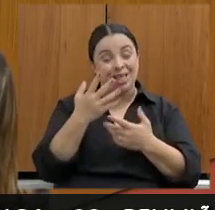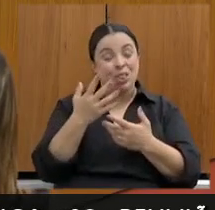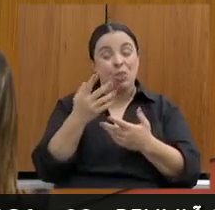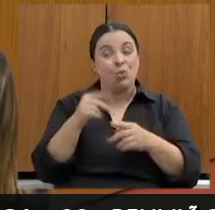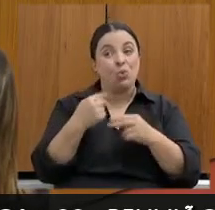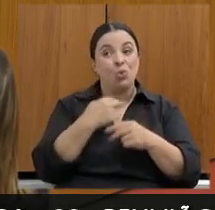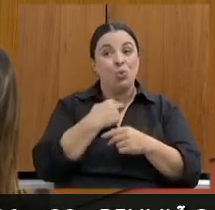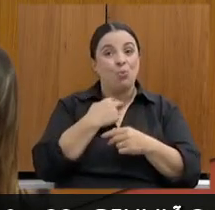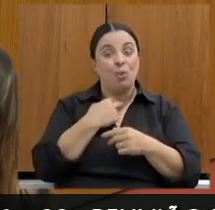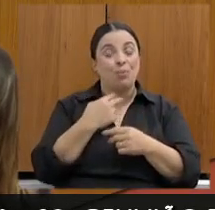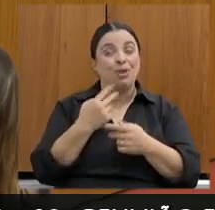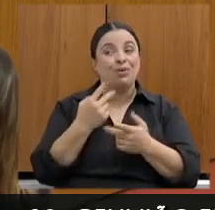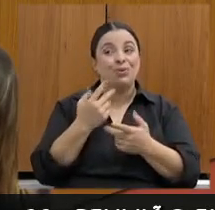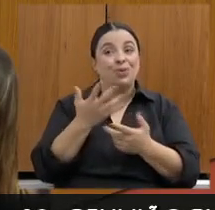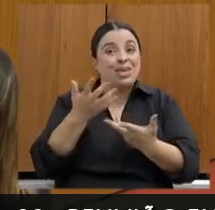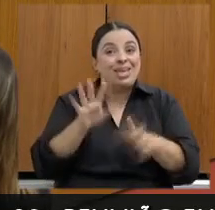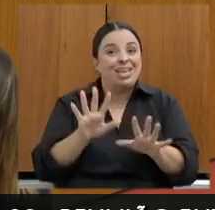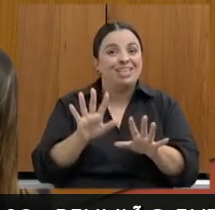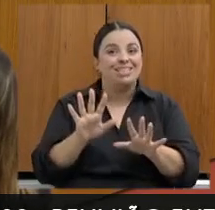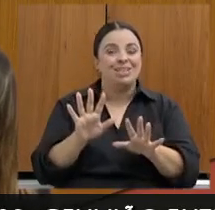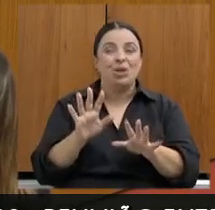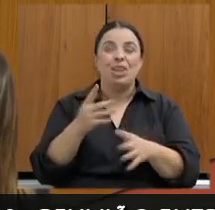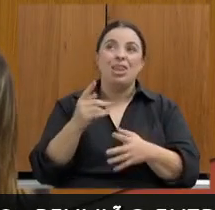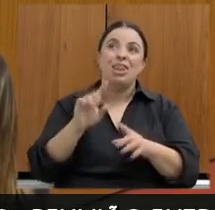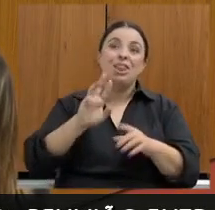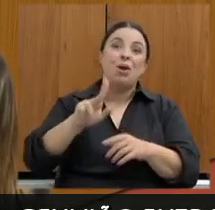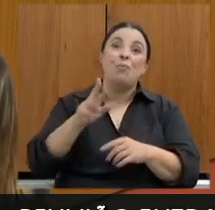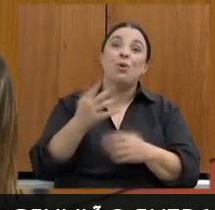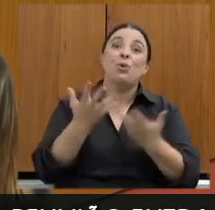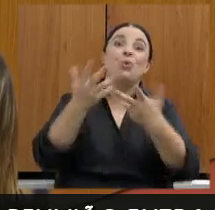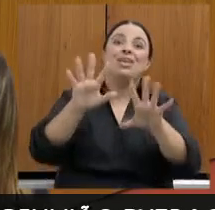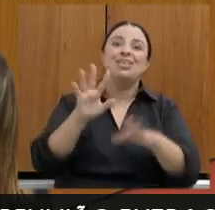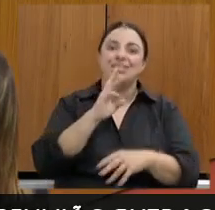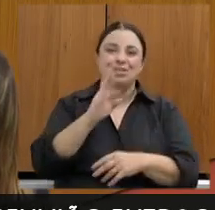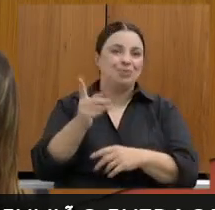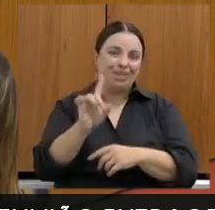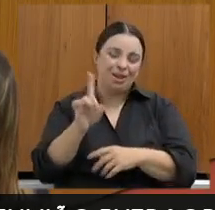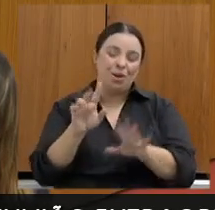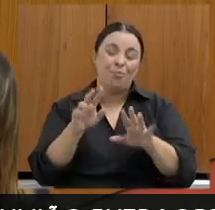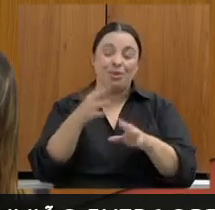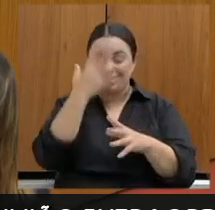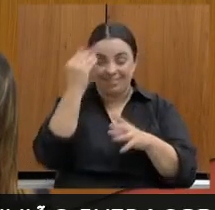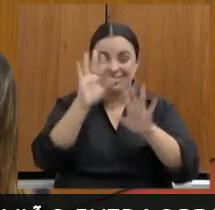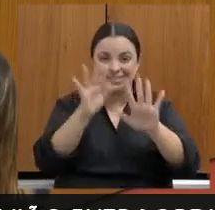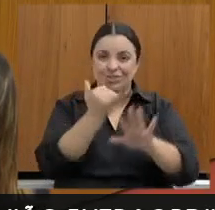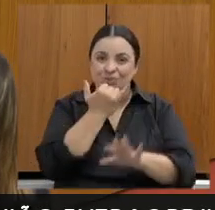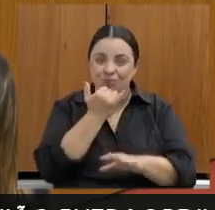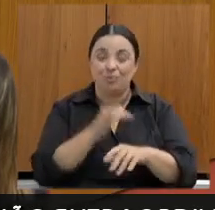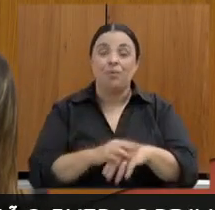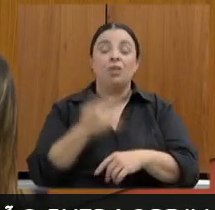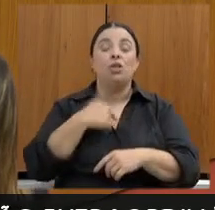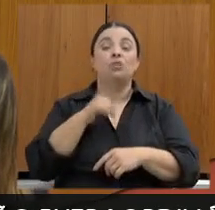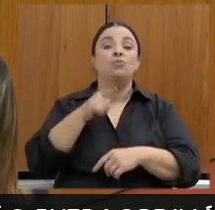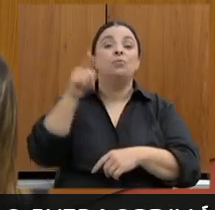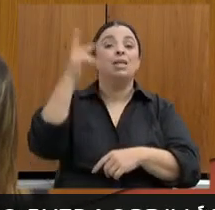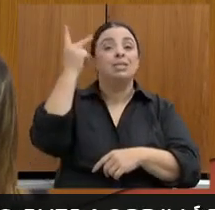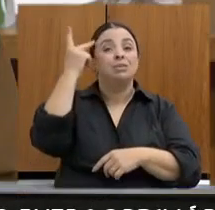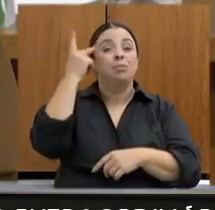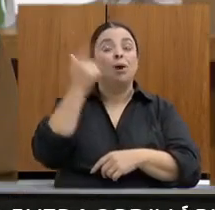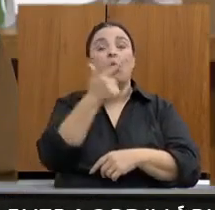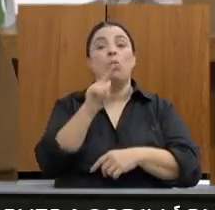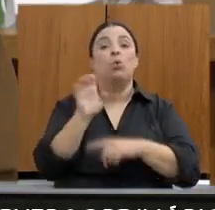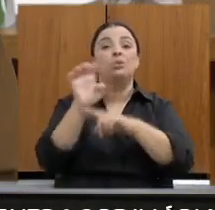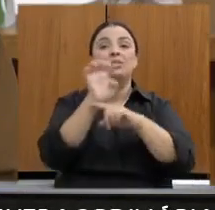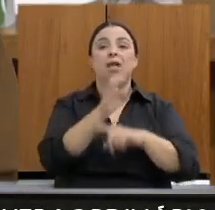quis responder bom o que é que eu tenho aqui para nós nós temos nós fizemos um estudo nós se ver o Paulo que vemos no em